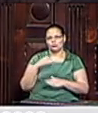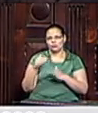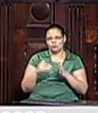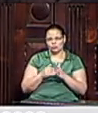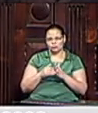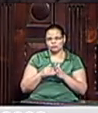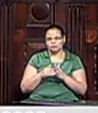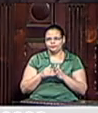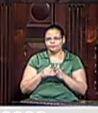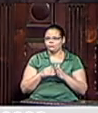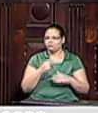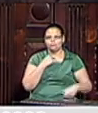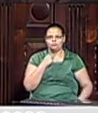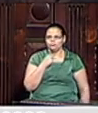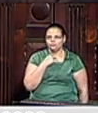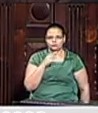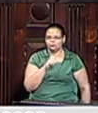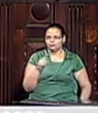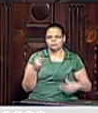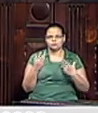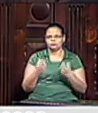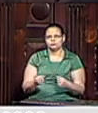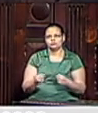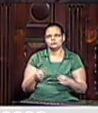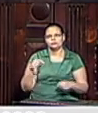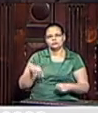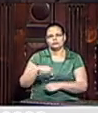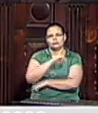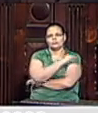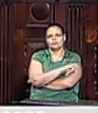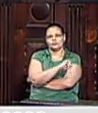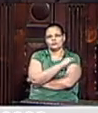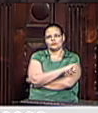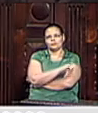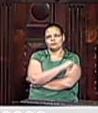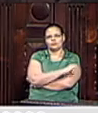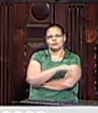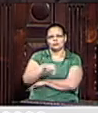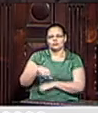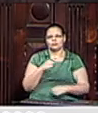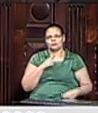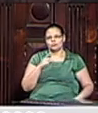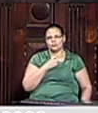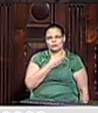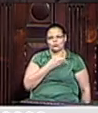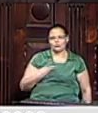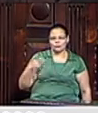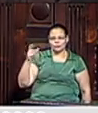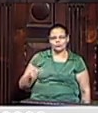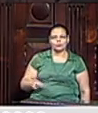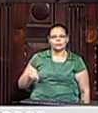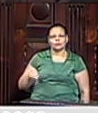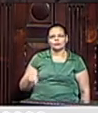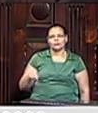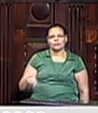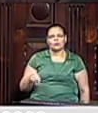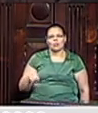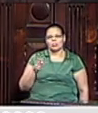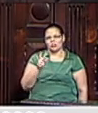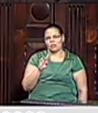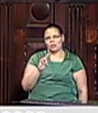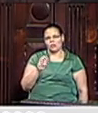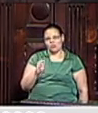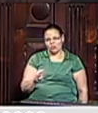instâncias. Não podemos aceitar que aqui no Rio de Janeiro a gente tenha um governador cassado pelo